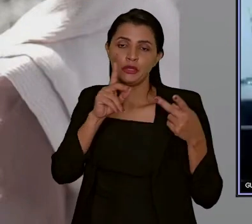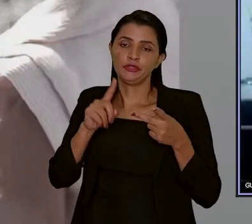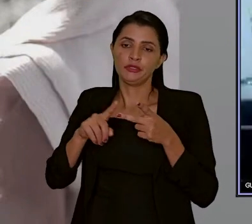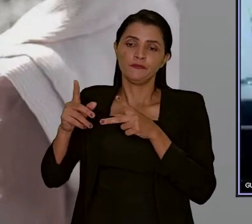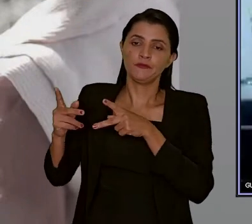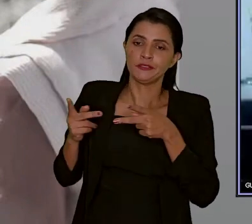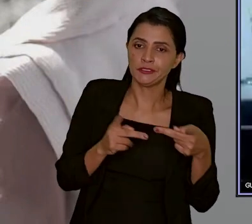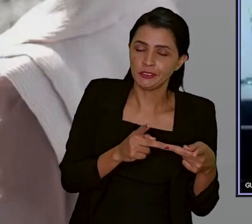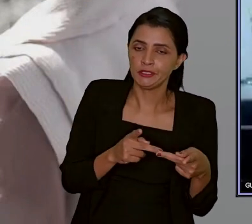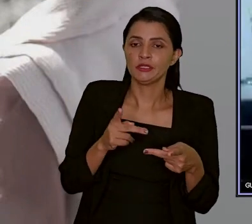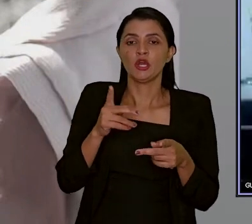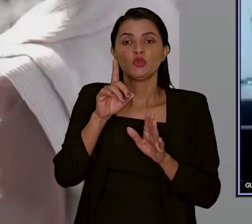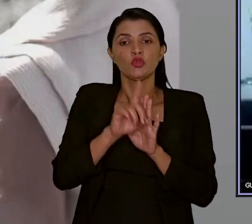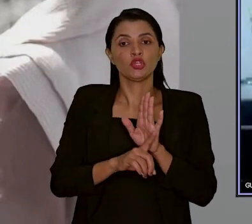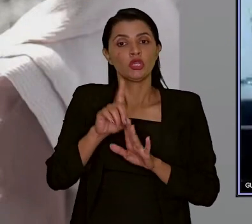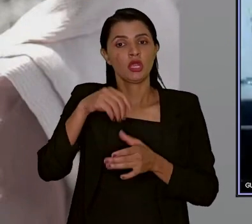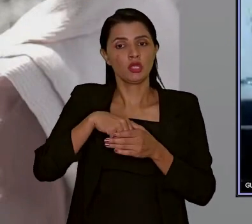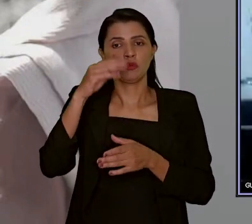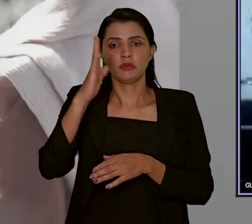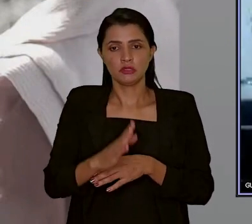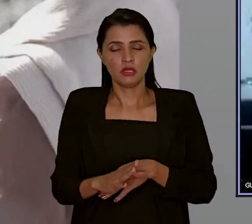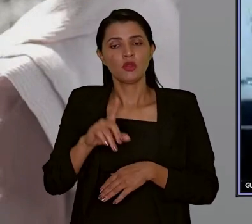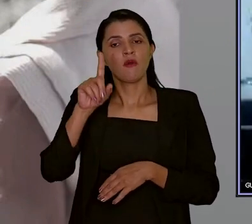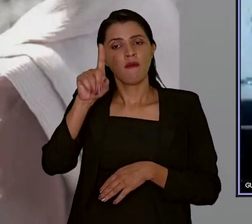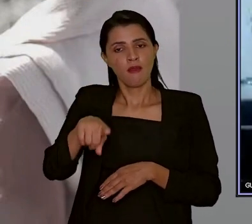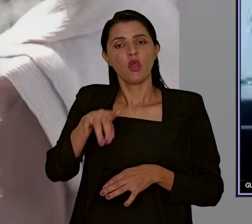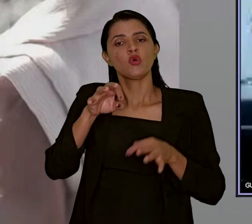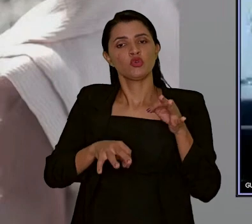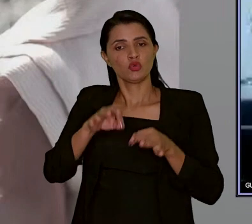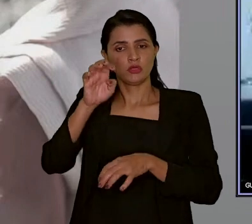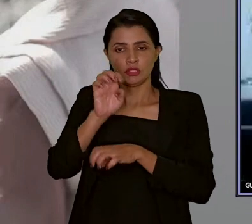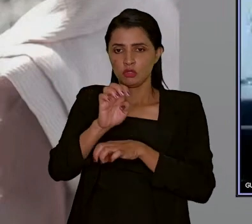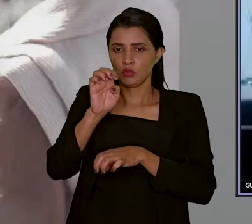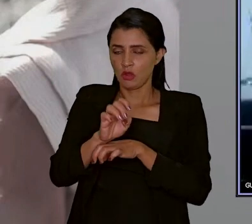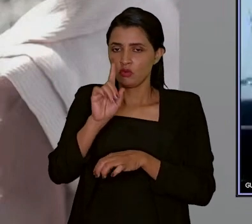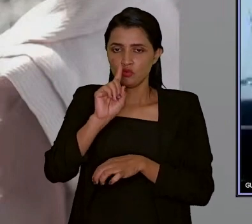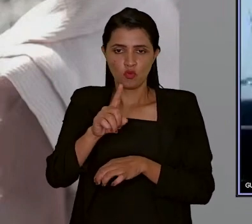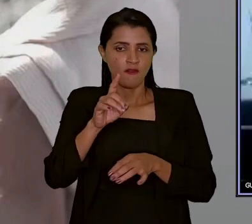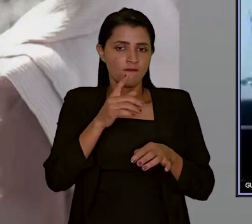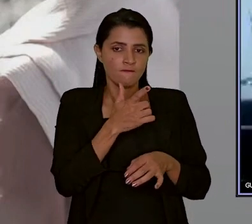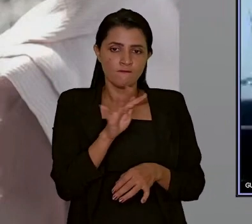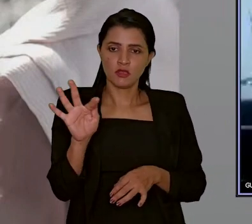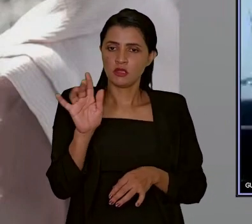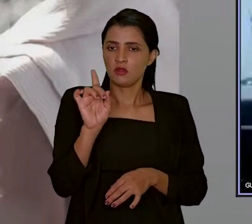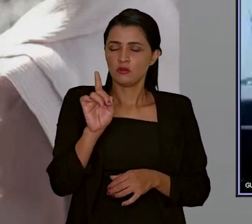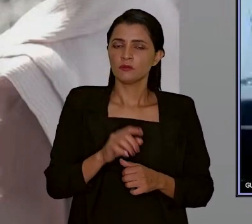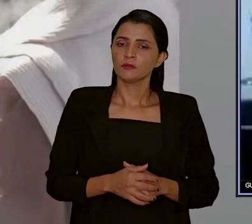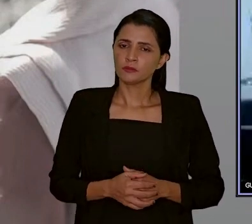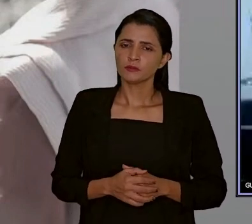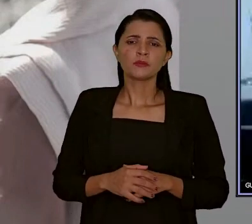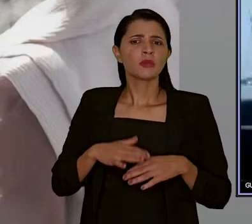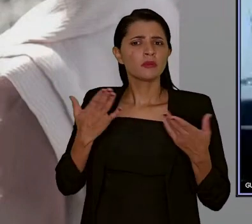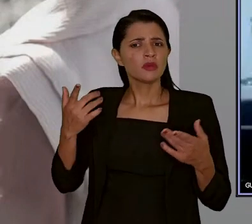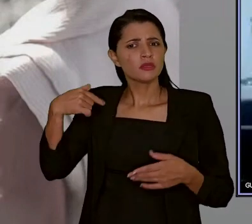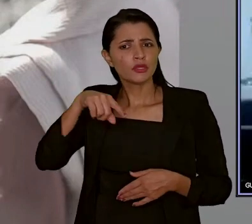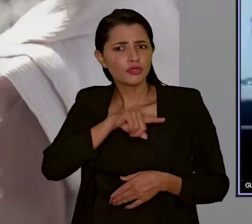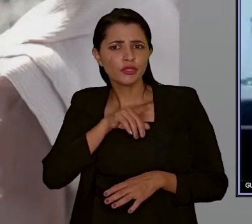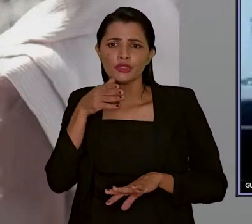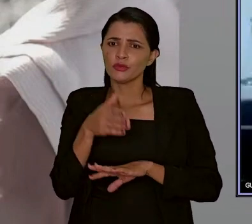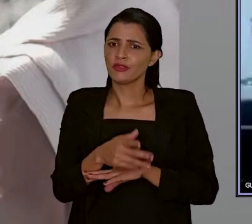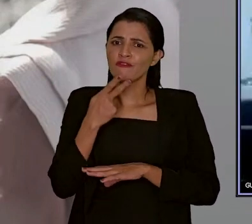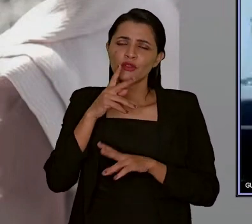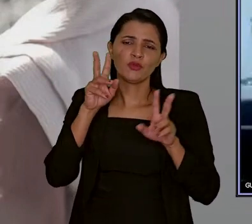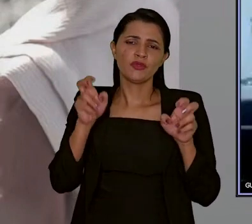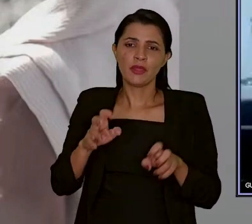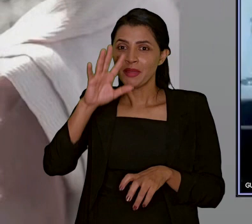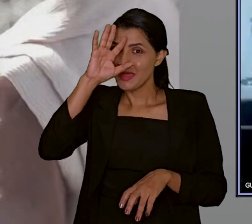direito brasileiro é o juiz estadual e não o juiz federal. No entanto, aqui nós não estamos falando em decisão. Isso